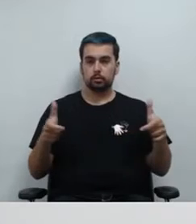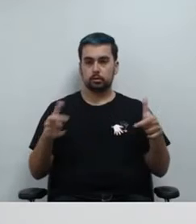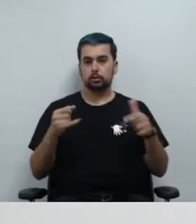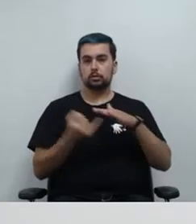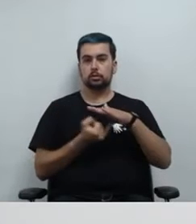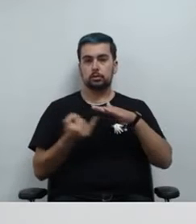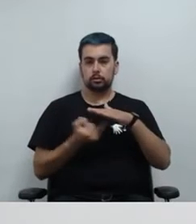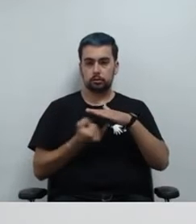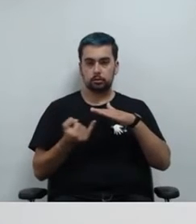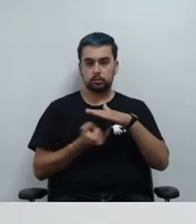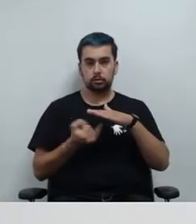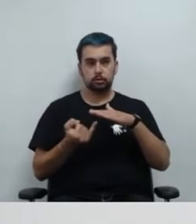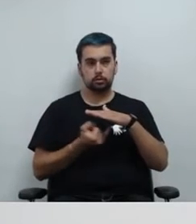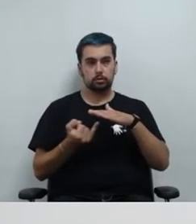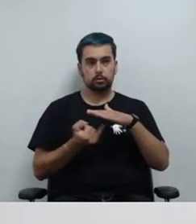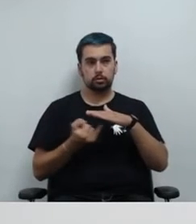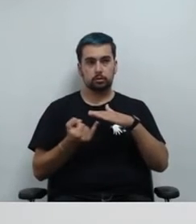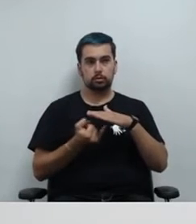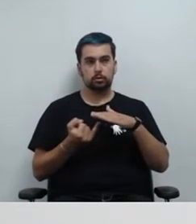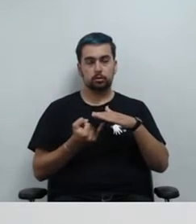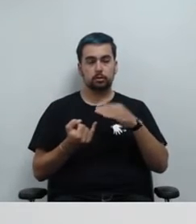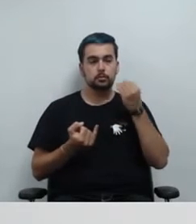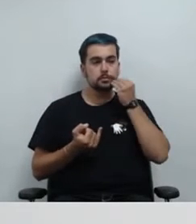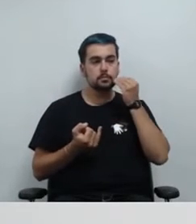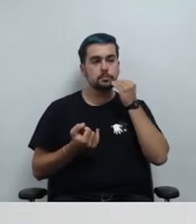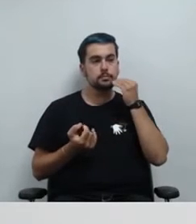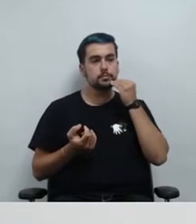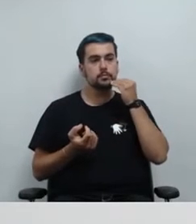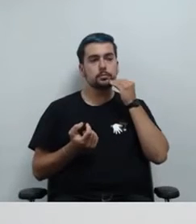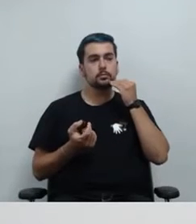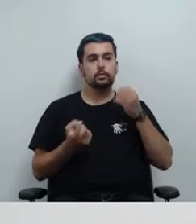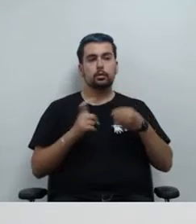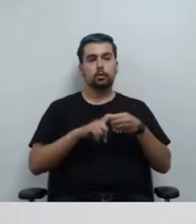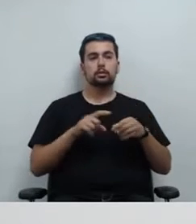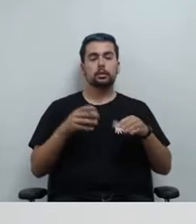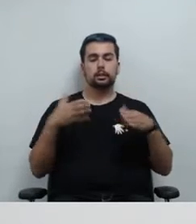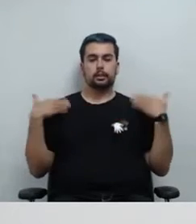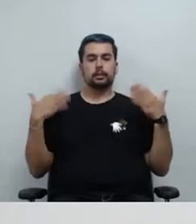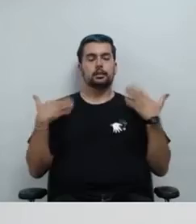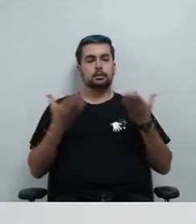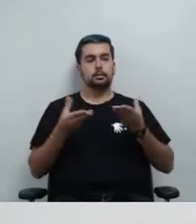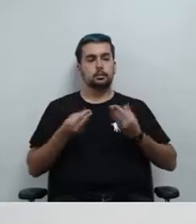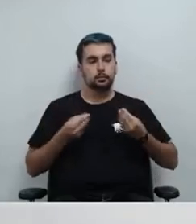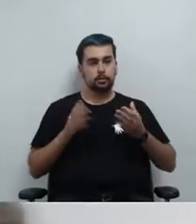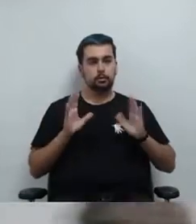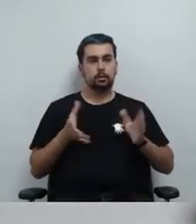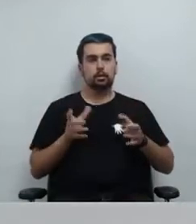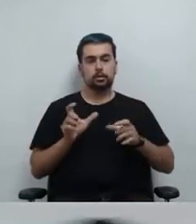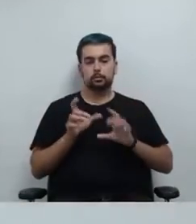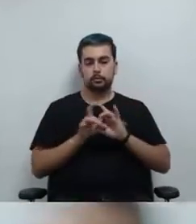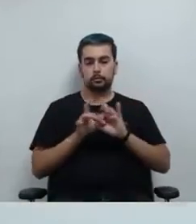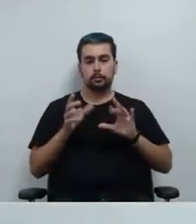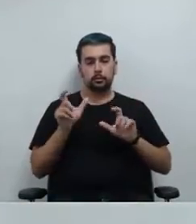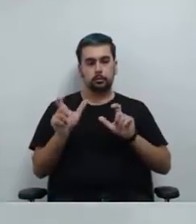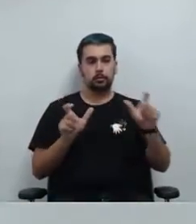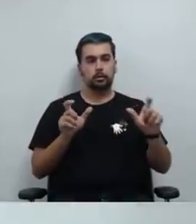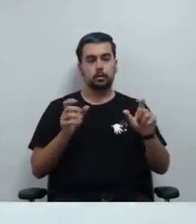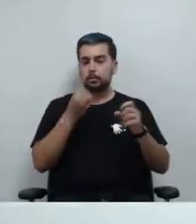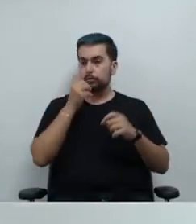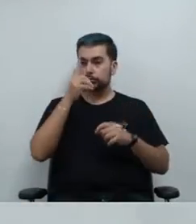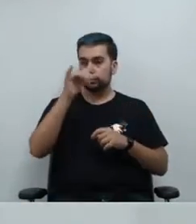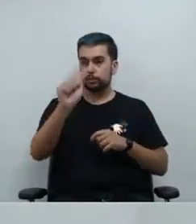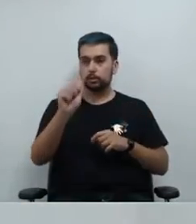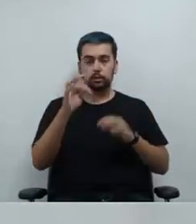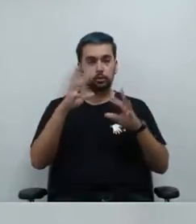institucional, retoma nessa oportunidade, uma alegria recebê-lo, já passo a palavra. Bom dia a todas e todos